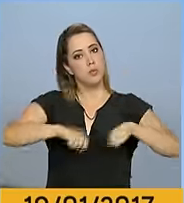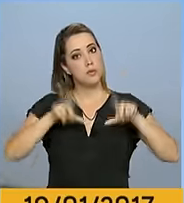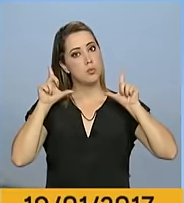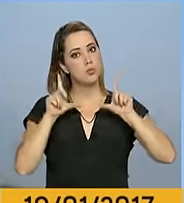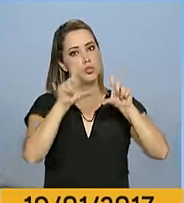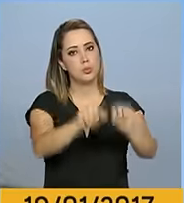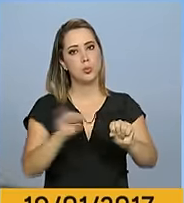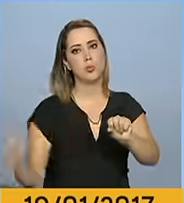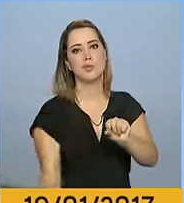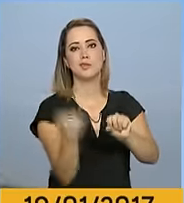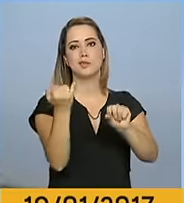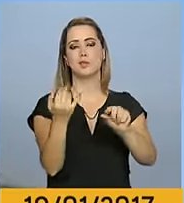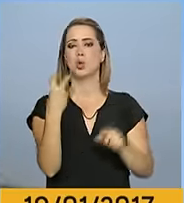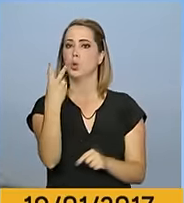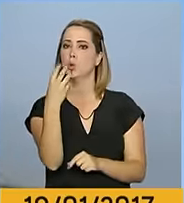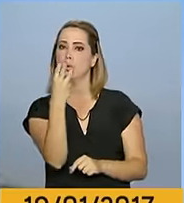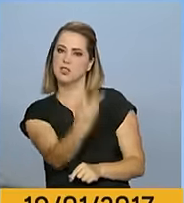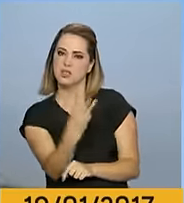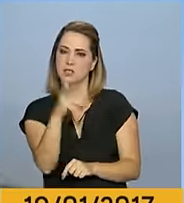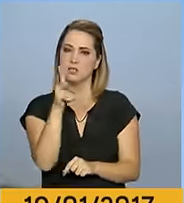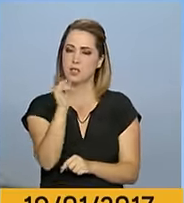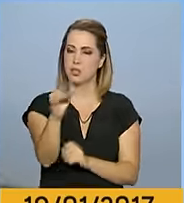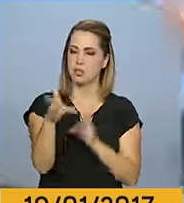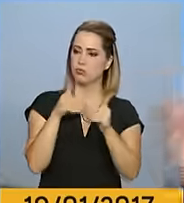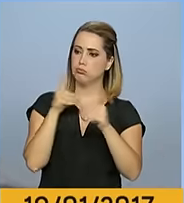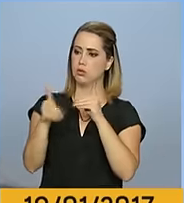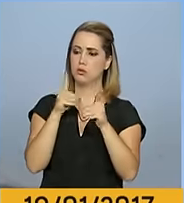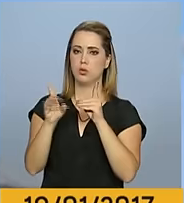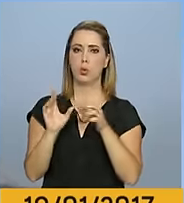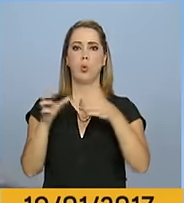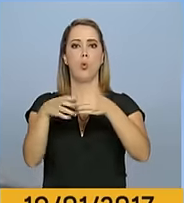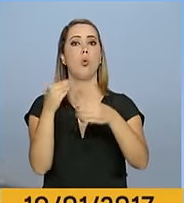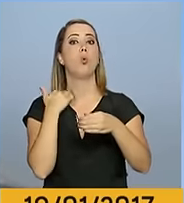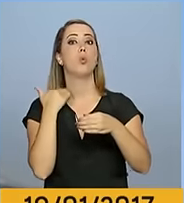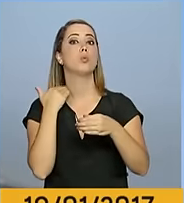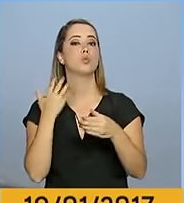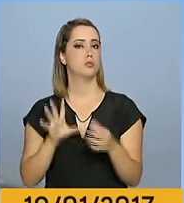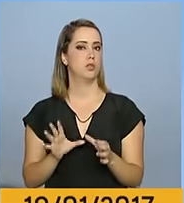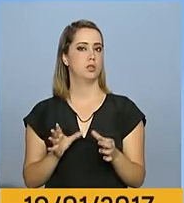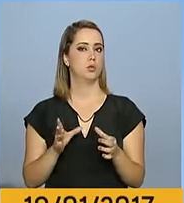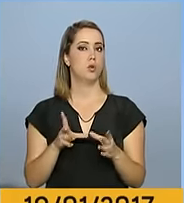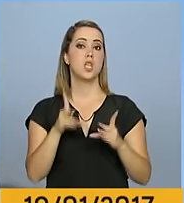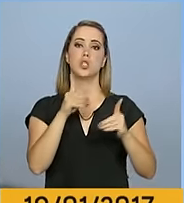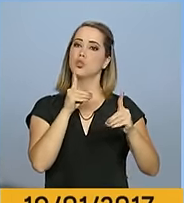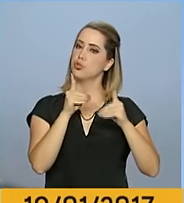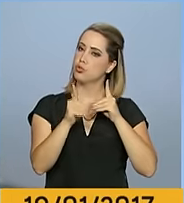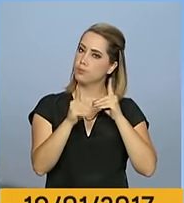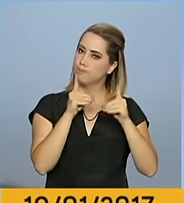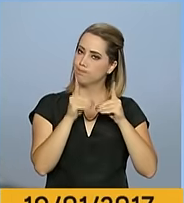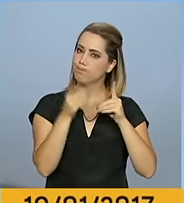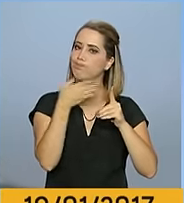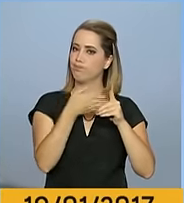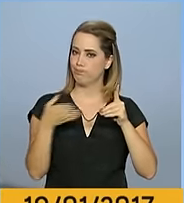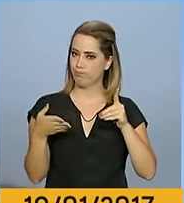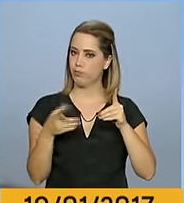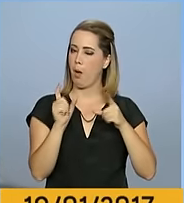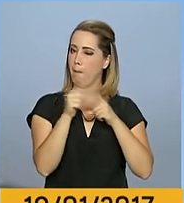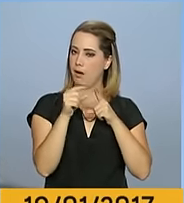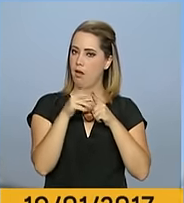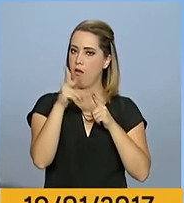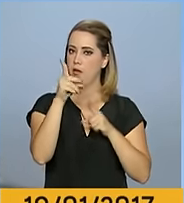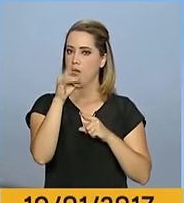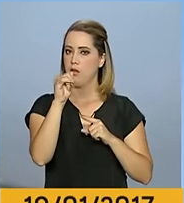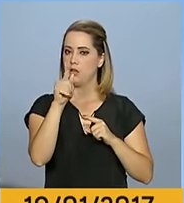juros. Foi muito bem, em 2, 3 dias de diálogo com o sistema bancário, mais uma vez a palavra diálogo, me permitiu, um pouco antes do